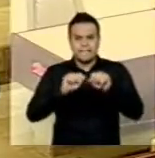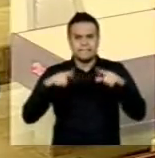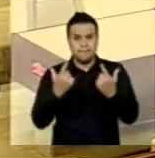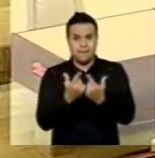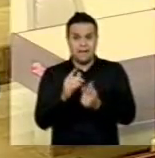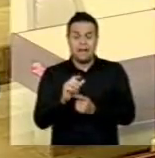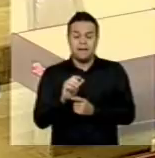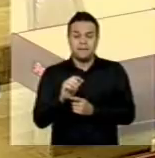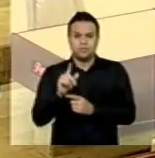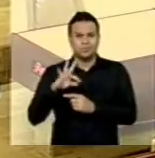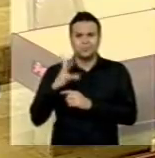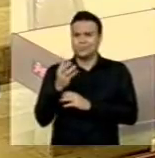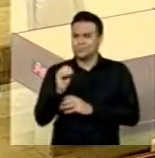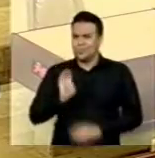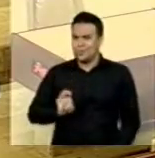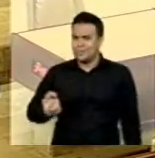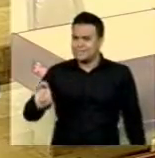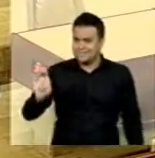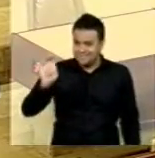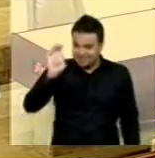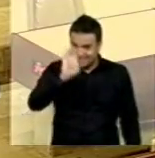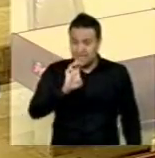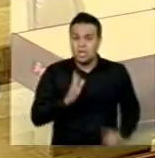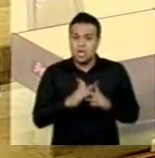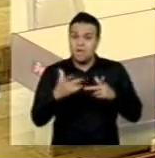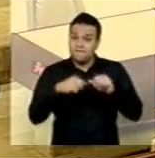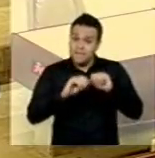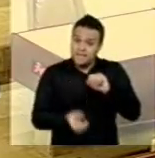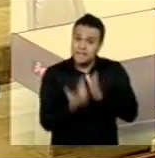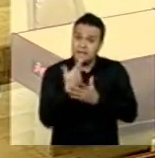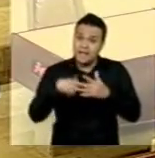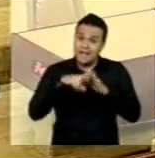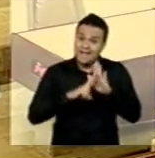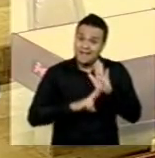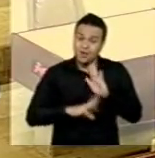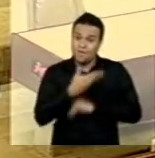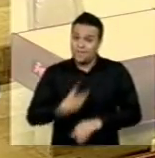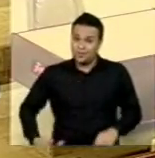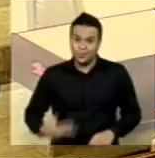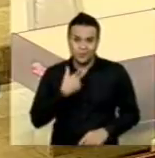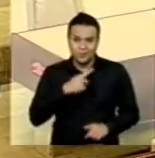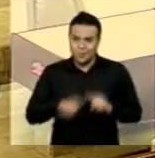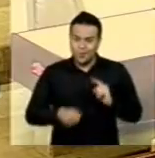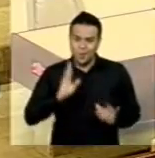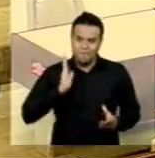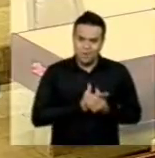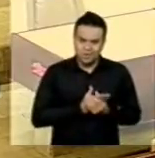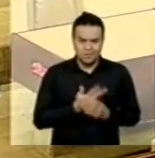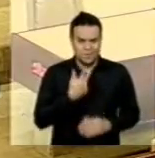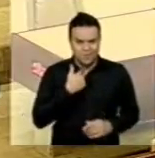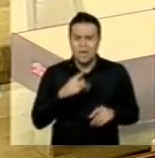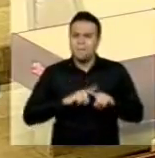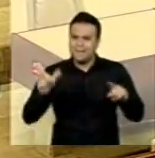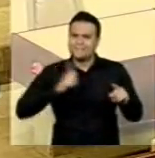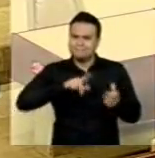estaduais de todos os estados fizeram regras do tipo que o governador não podia ser processado. E houve uma série de adins,